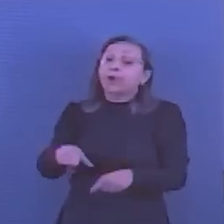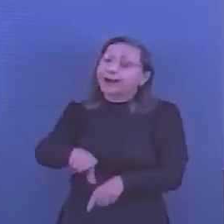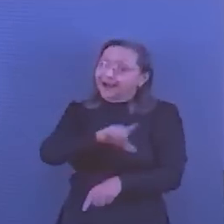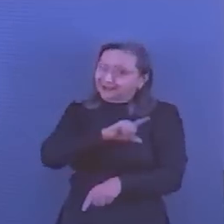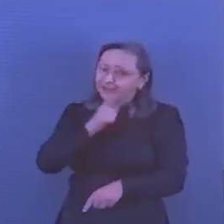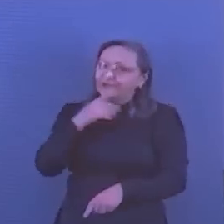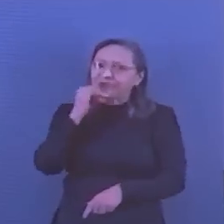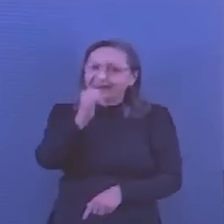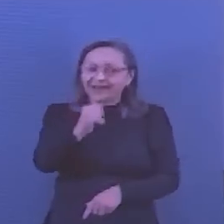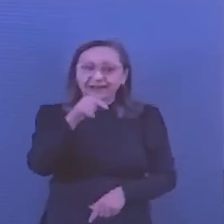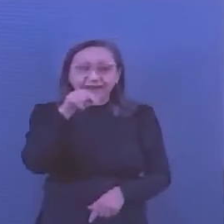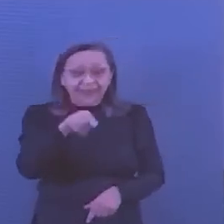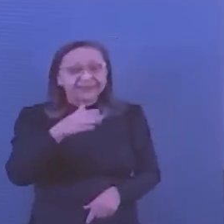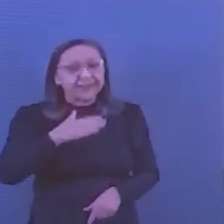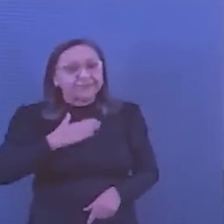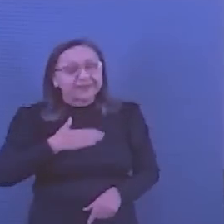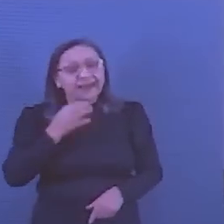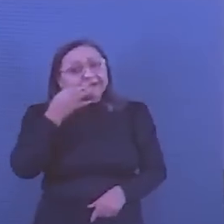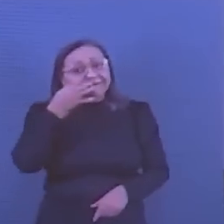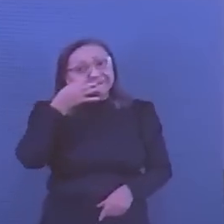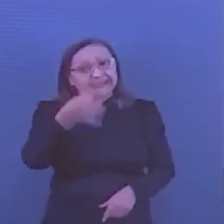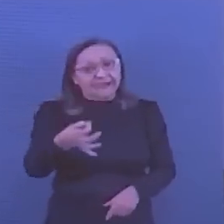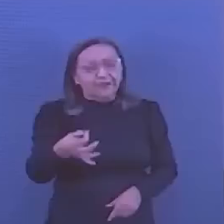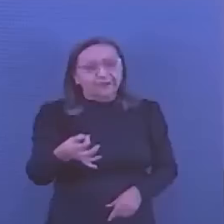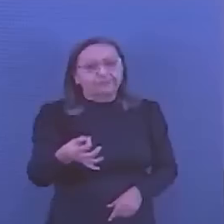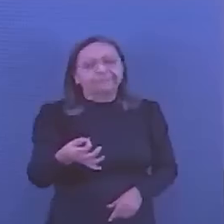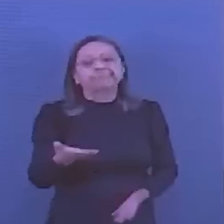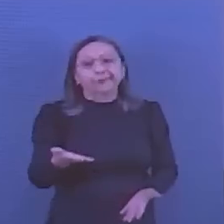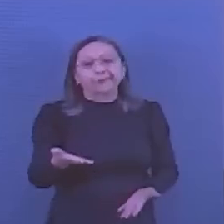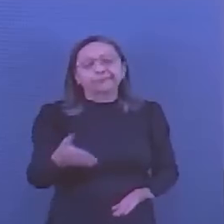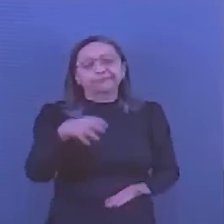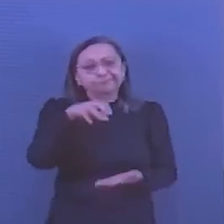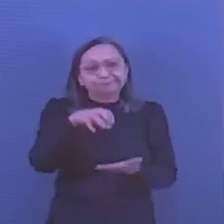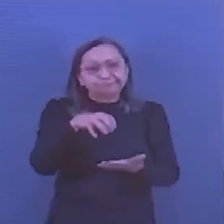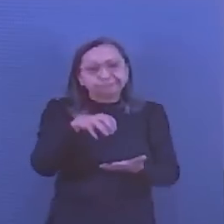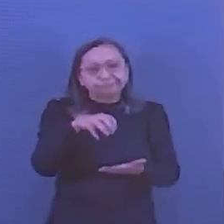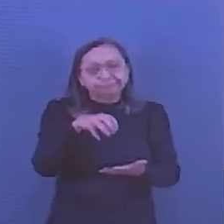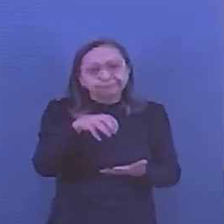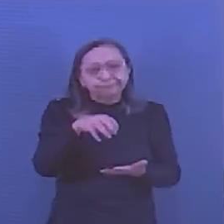passando, rondando as aldeias, na cara de todo mundo,